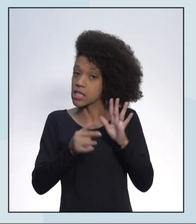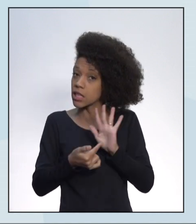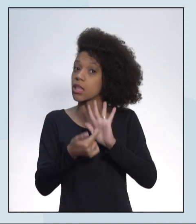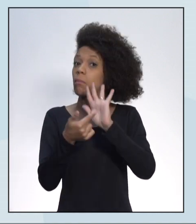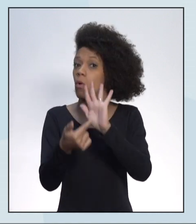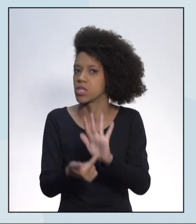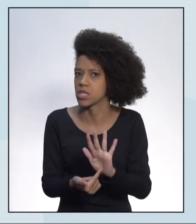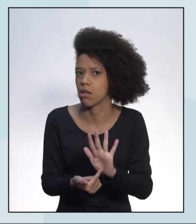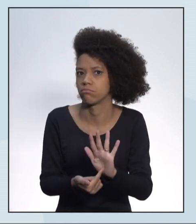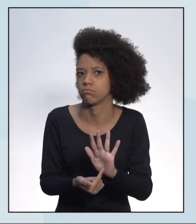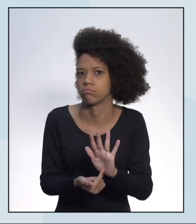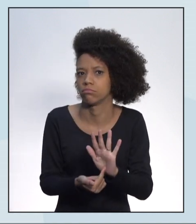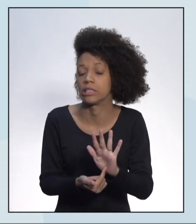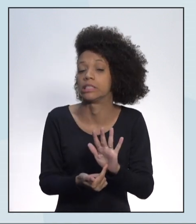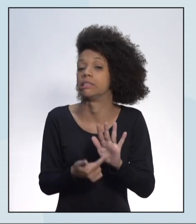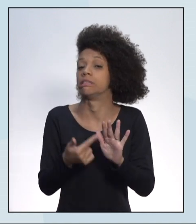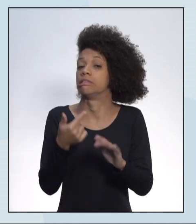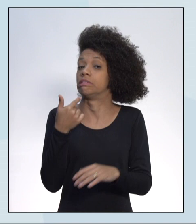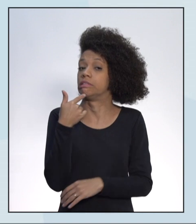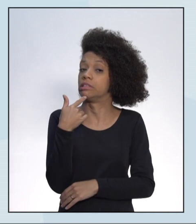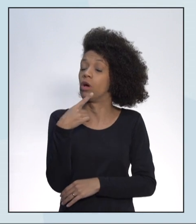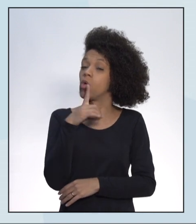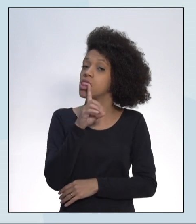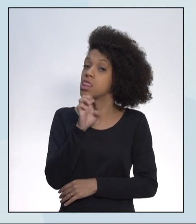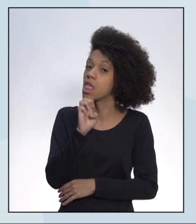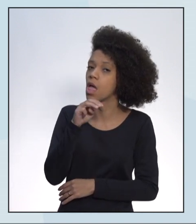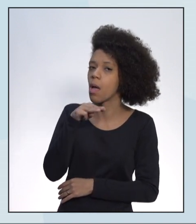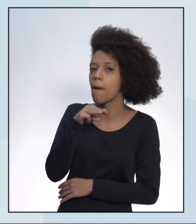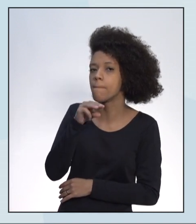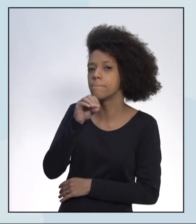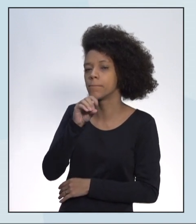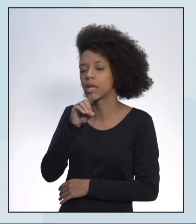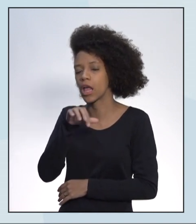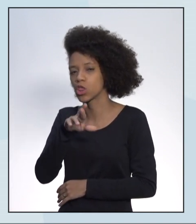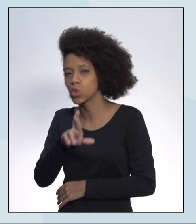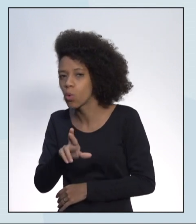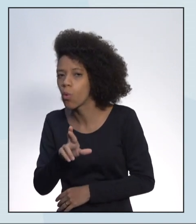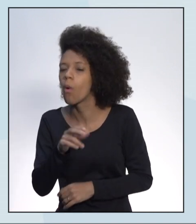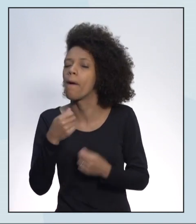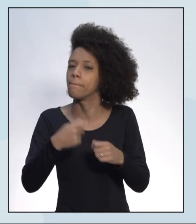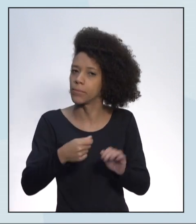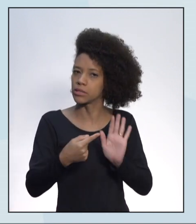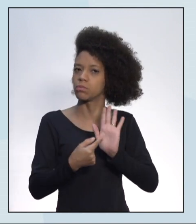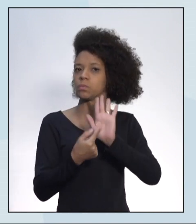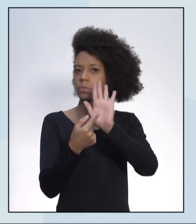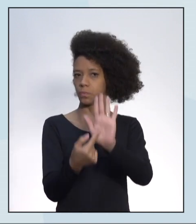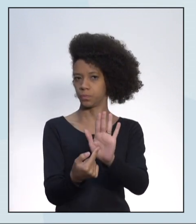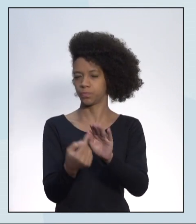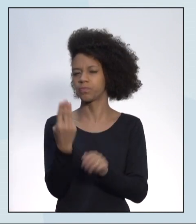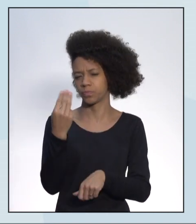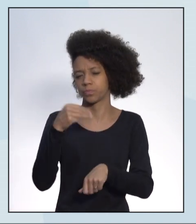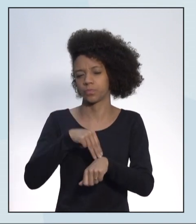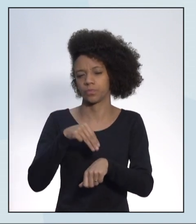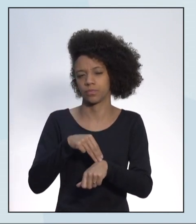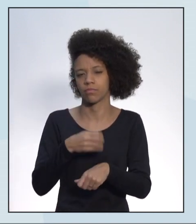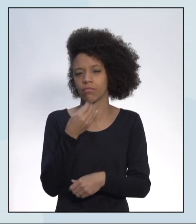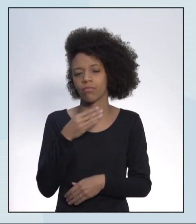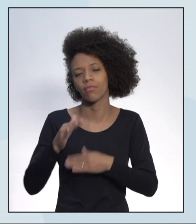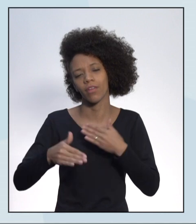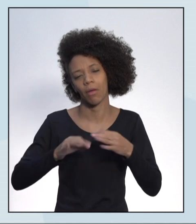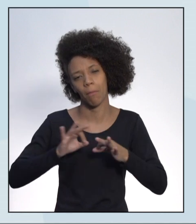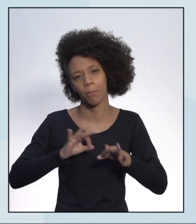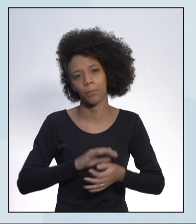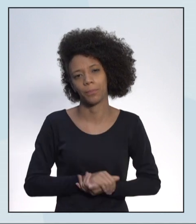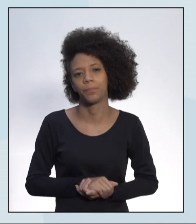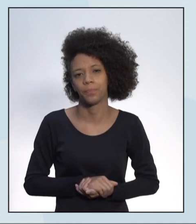isso? O denominador tem que ir para o índice? Não Perfeito, é isso aí. É isso aí. 3 minutinhos para vocês, bom trabalho.